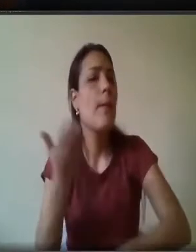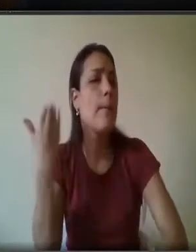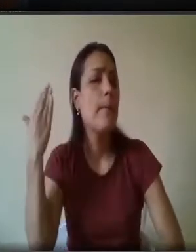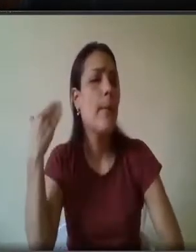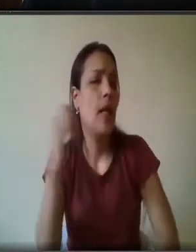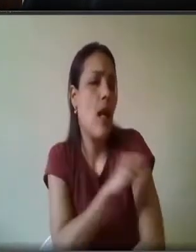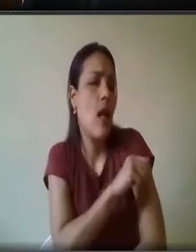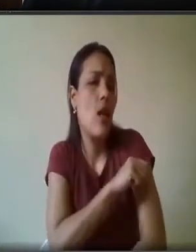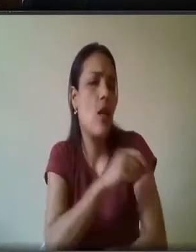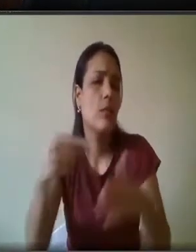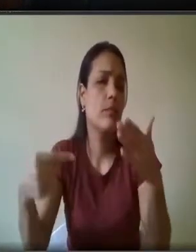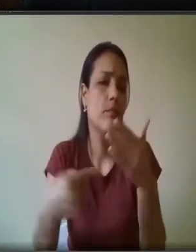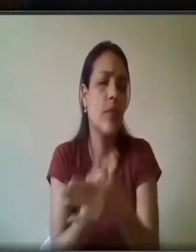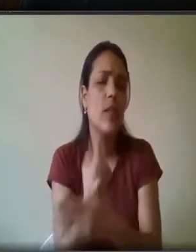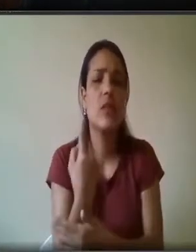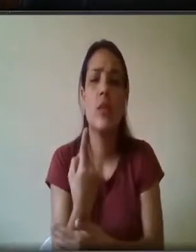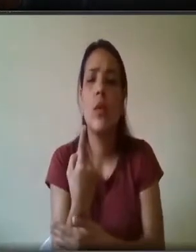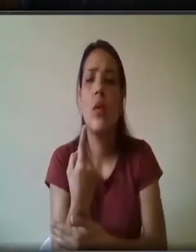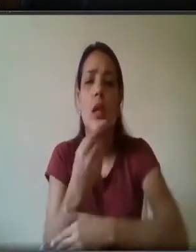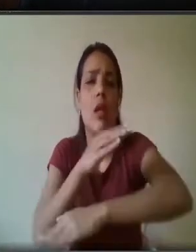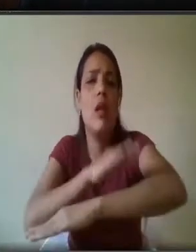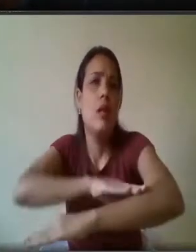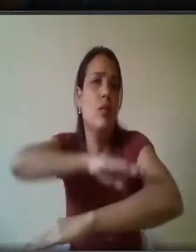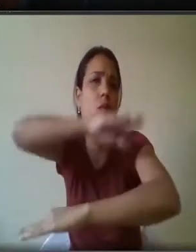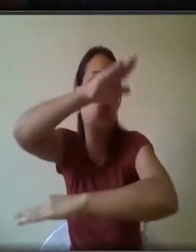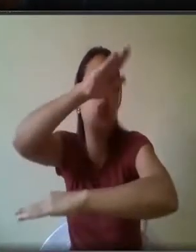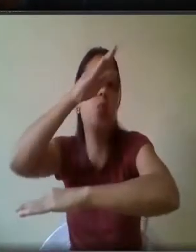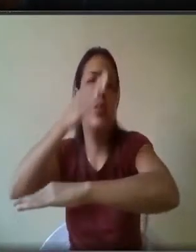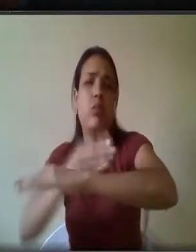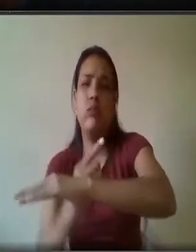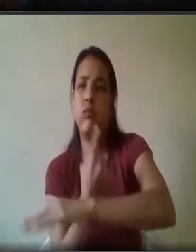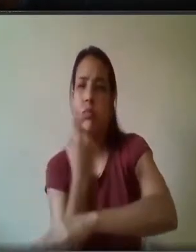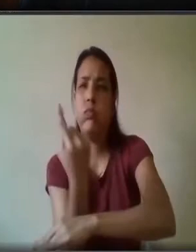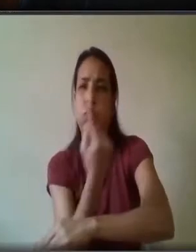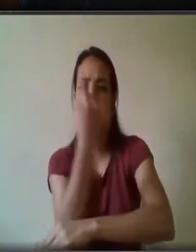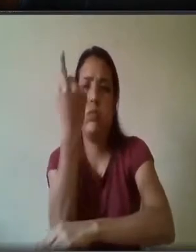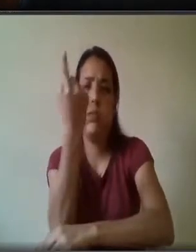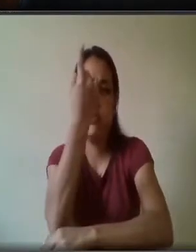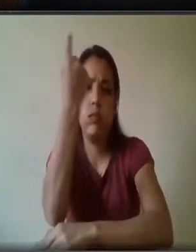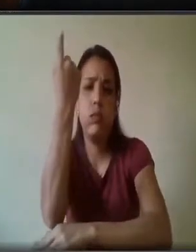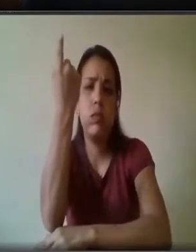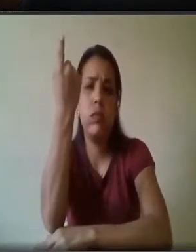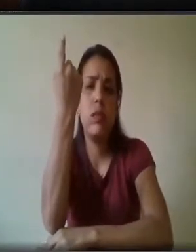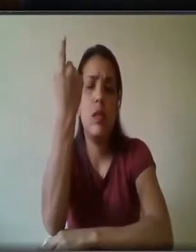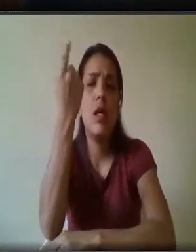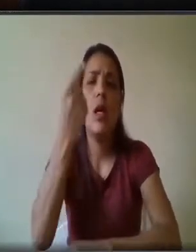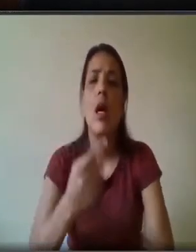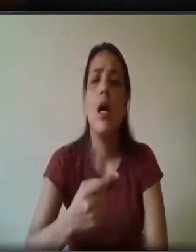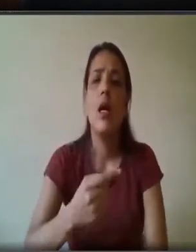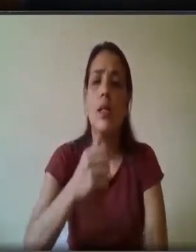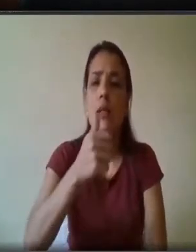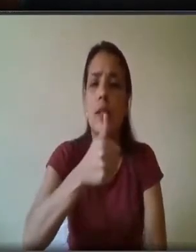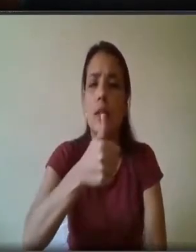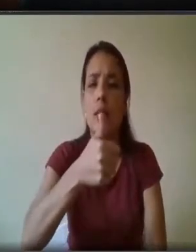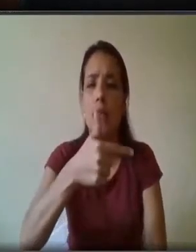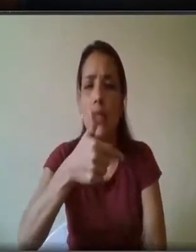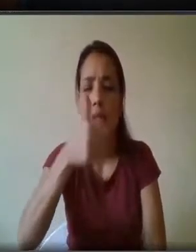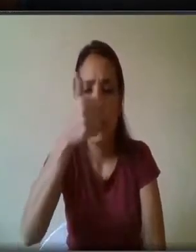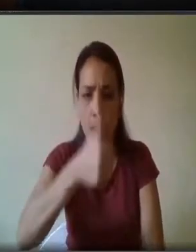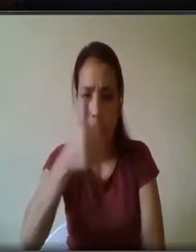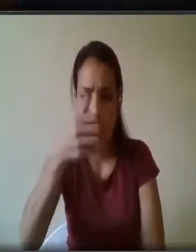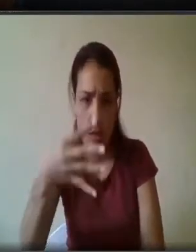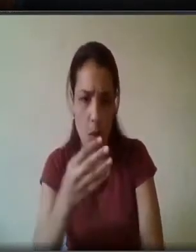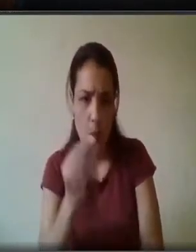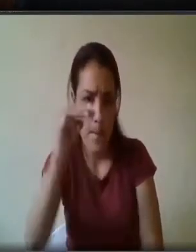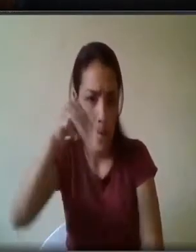com 3.014 metros, lá em Roraima, ele é um dobramento moderno?